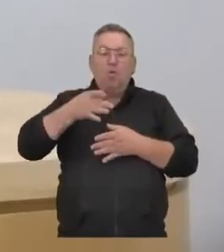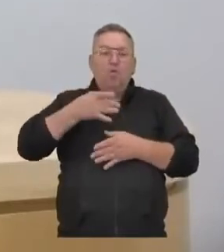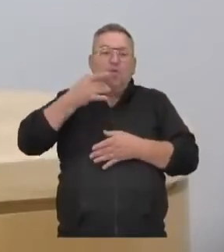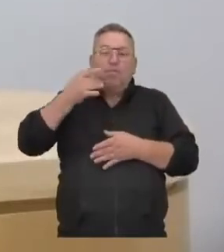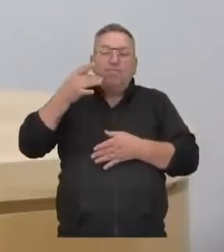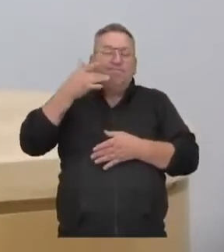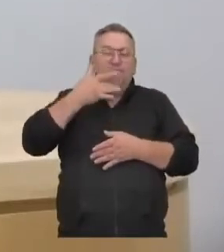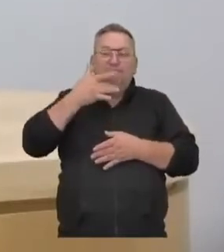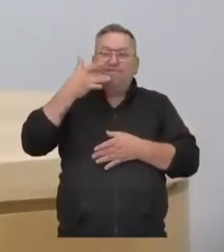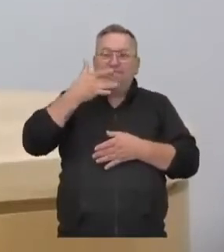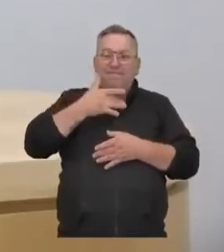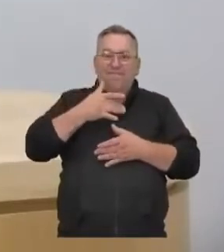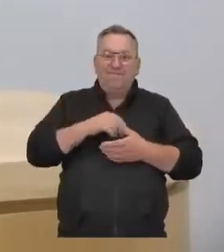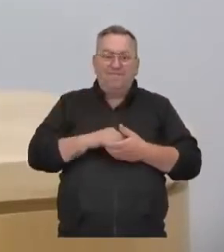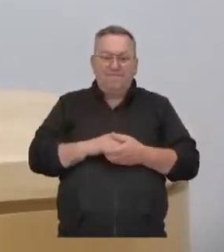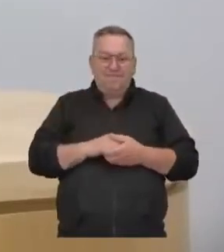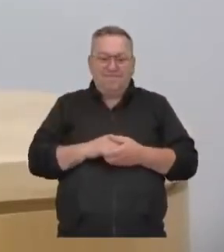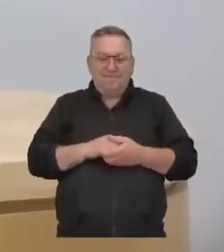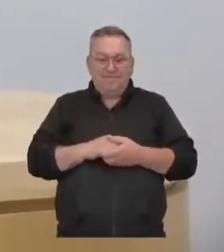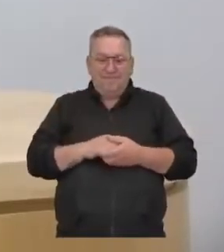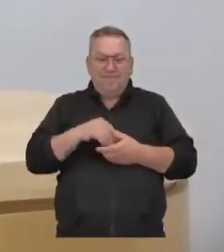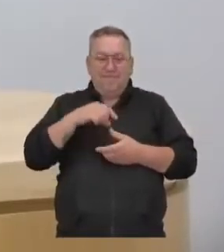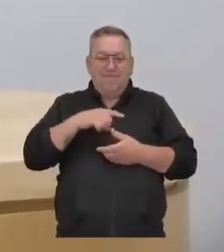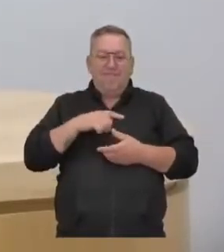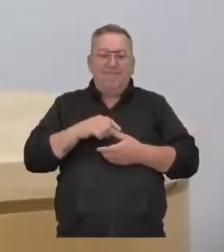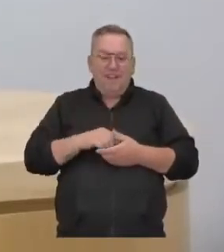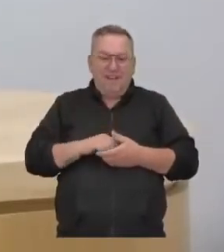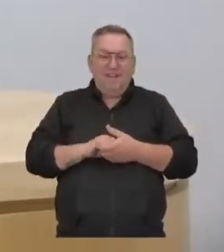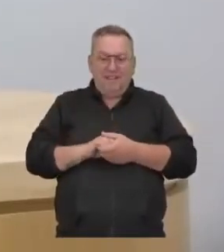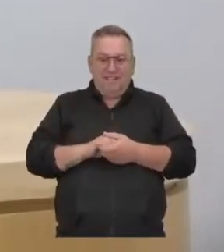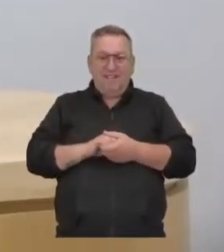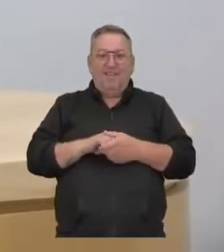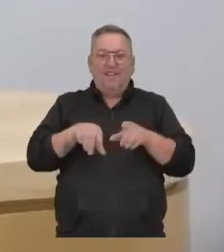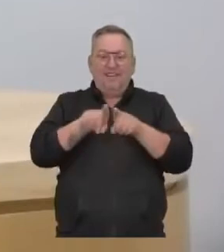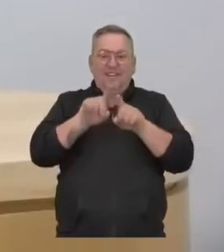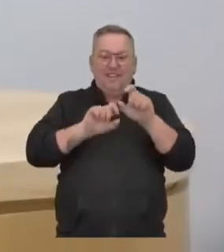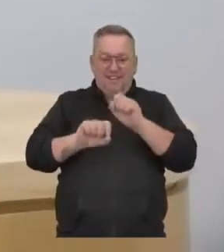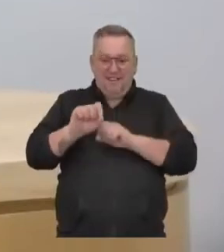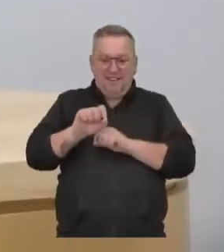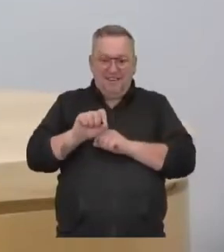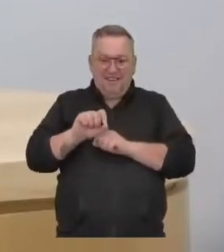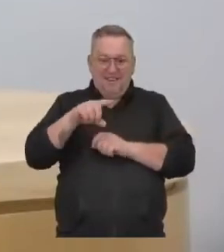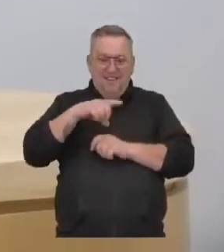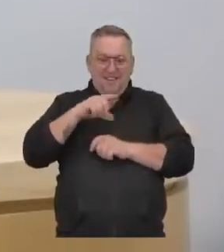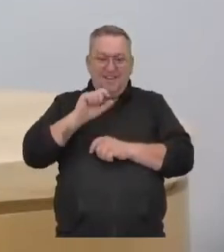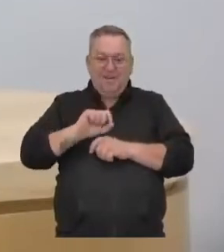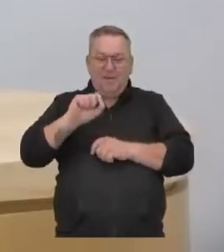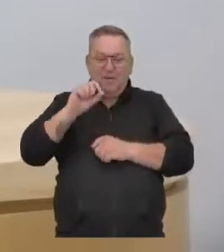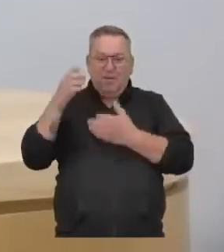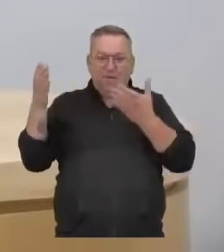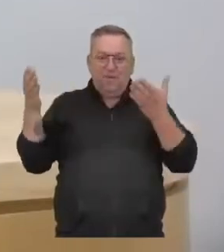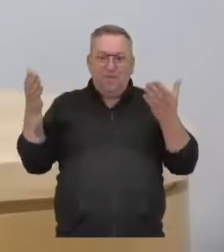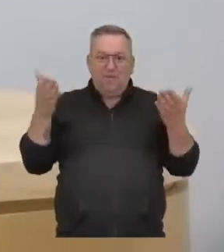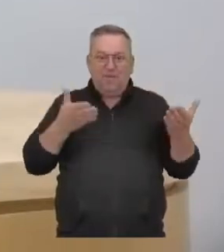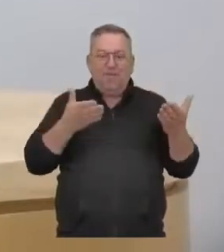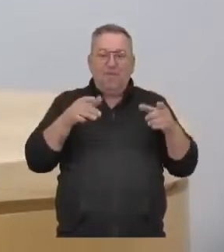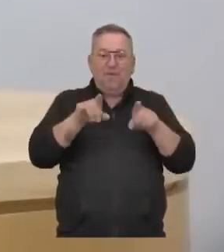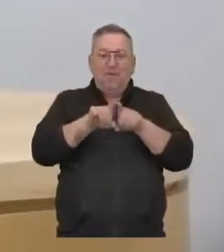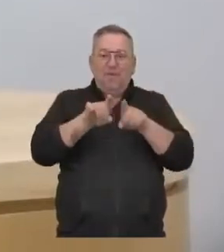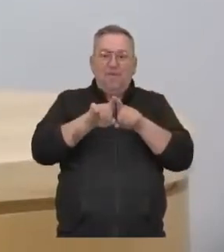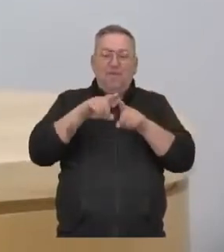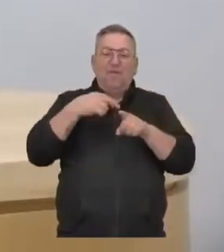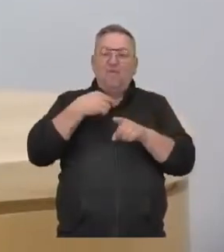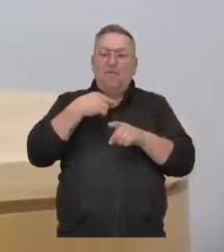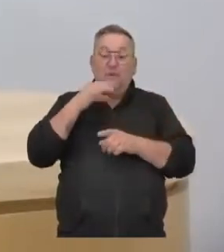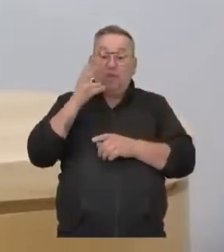dizer assim, vamos ser poéticas hoje. Ele vai ter um outro sabor, né? Então vamos lá. Vou trazer hoje para vocês, e eu nem posso